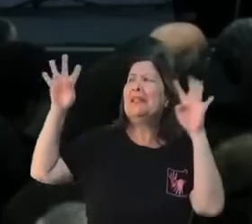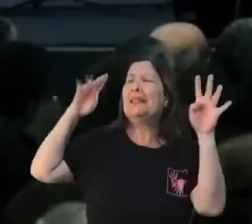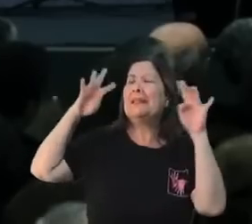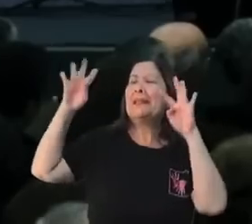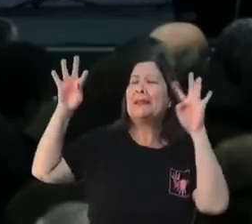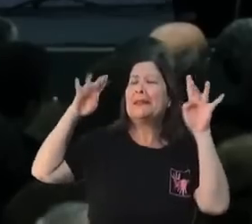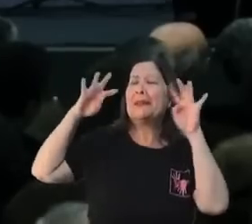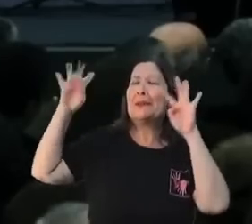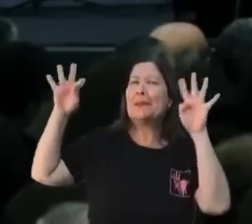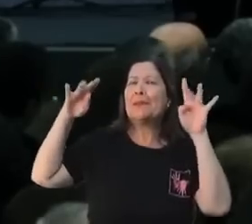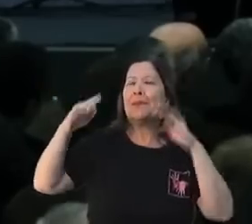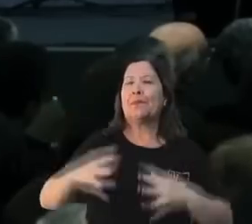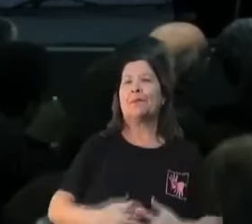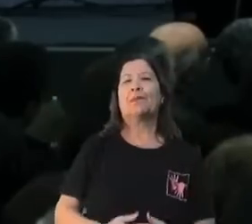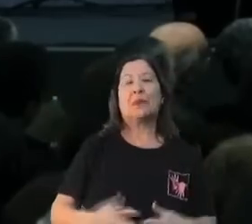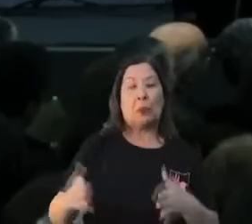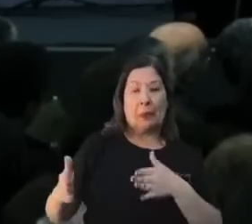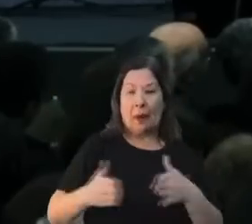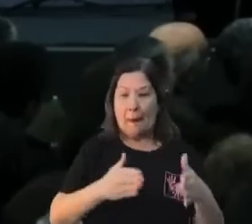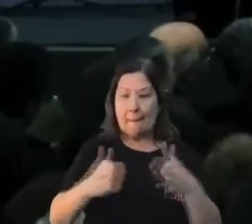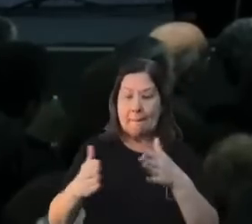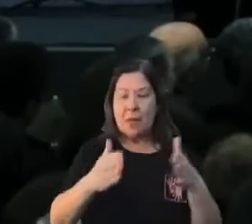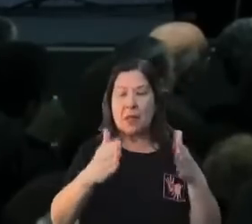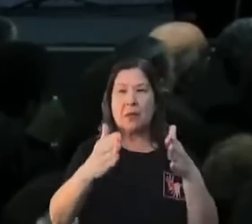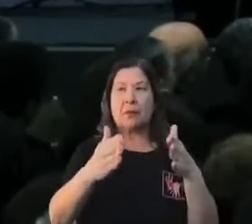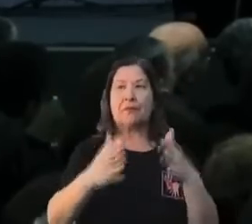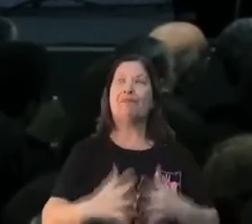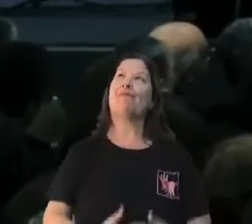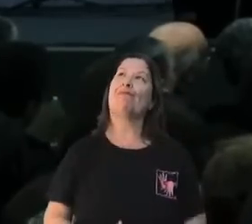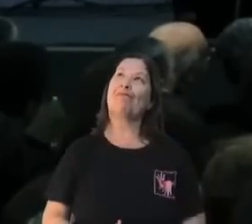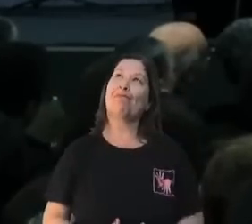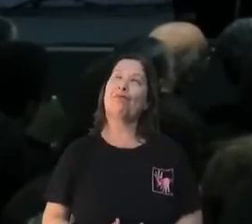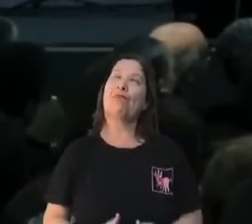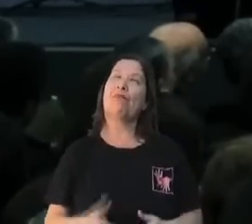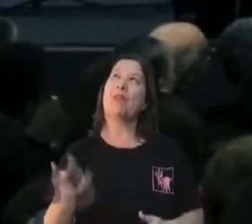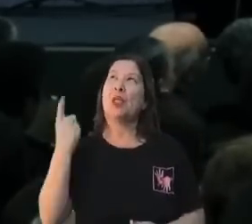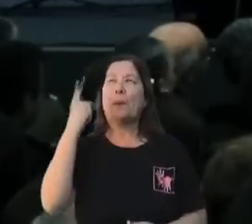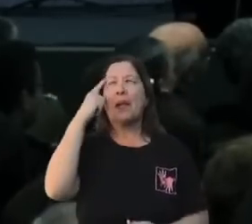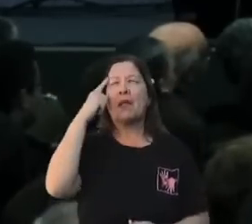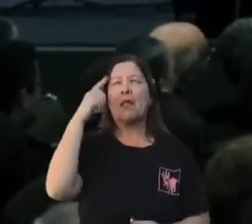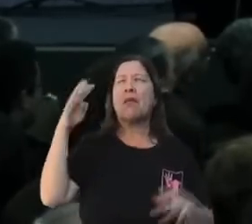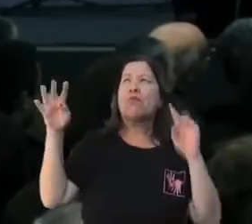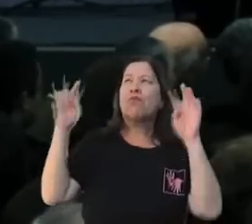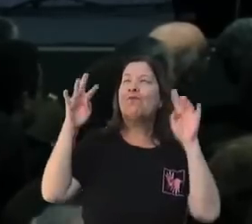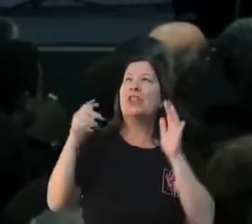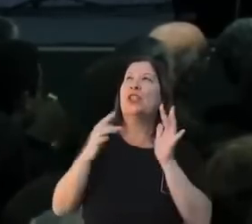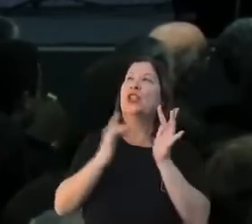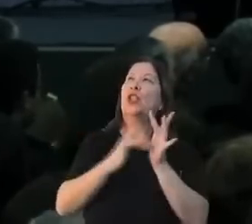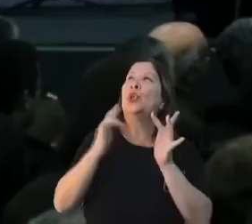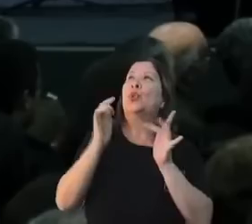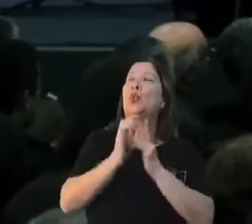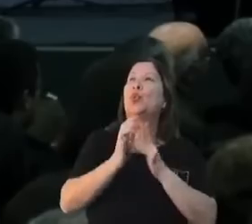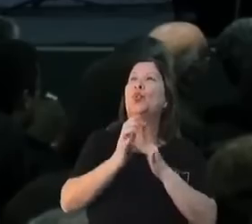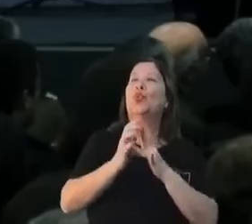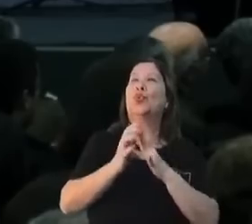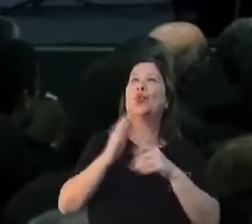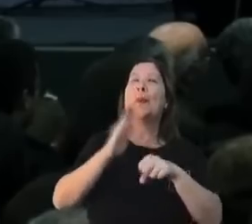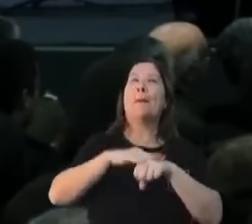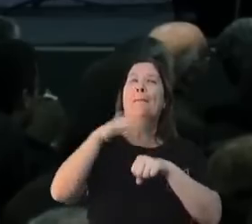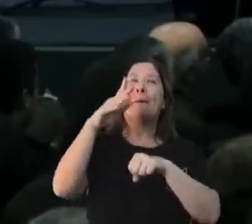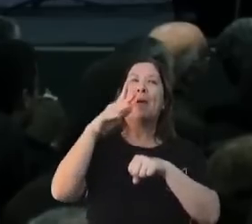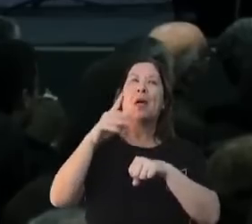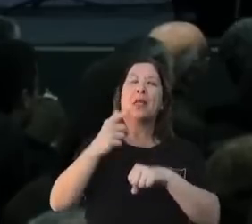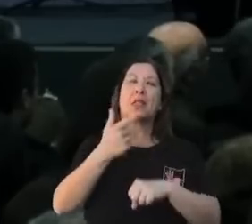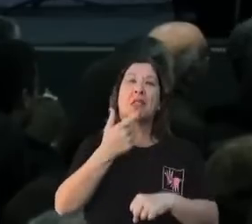comigo na logística. Jesus mais 12 apóstolos, 13 homens. Maria Madalena, Joana e Susana, mais